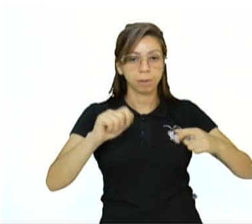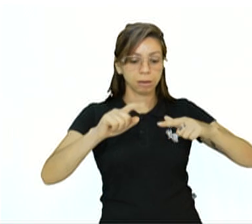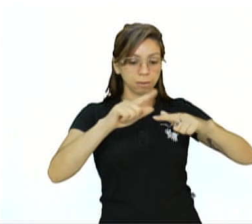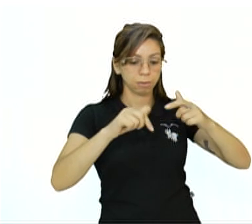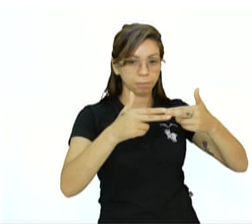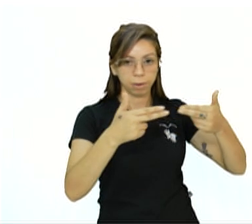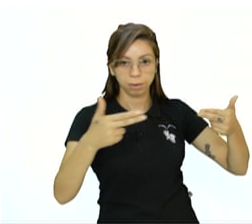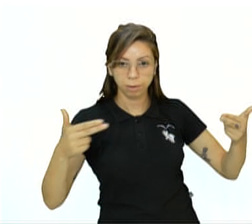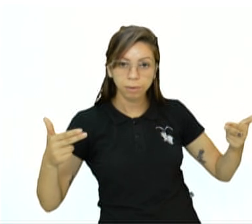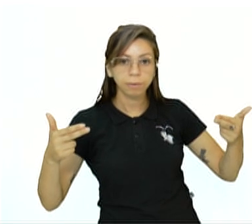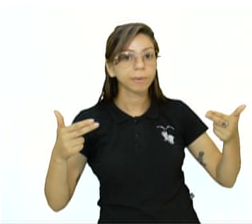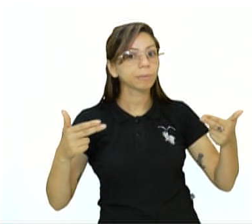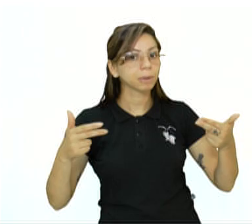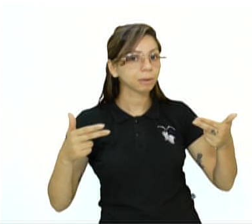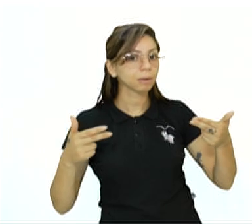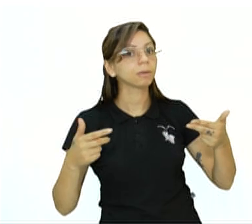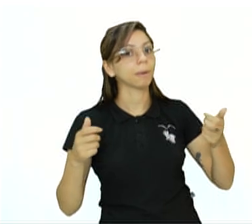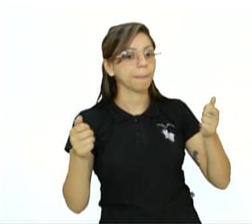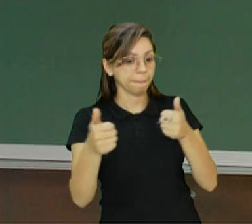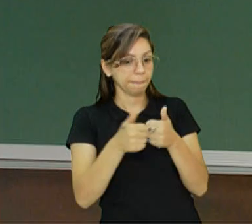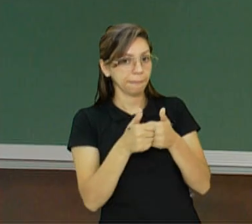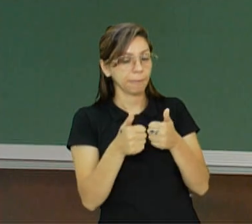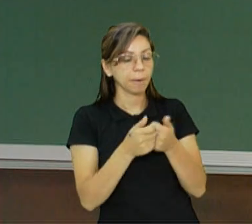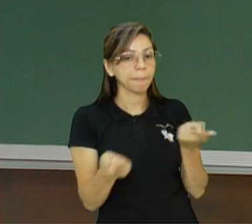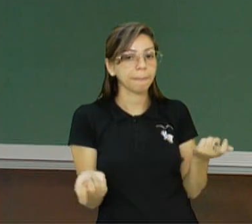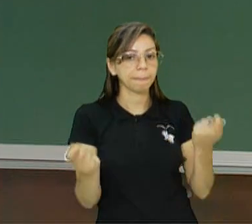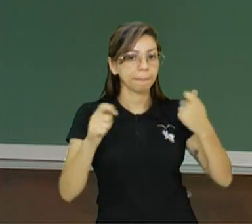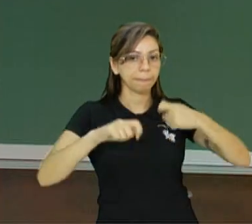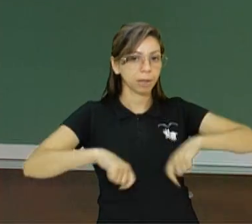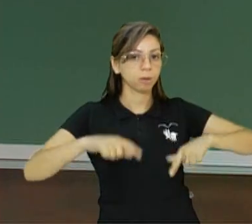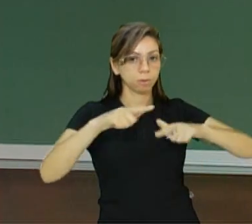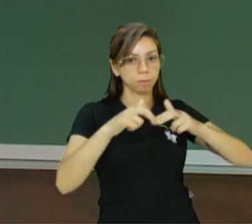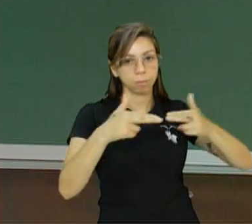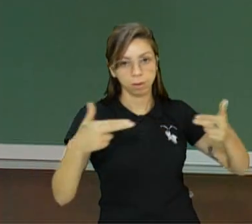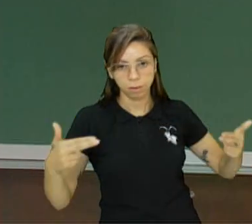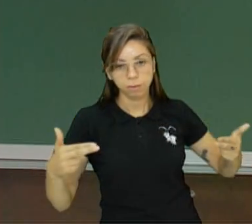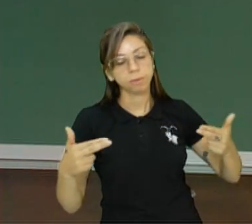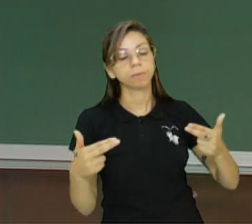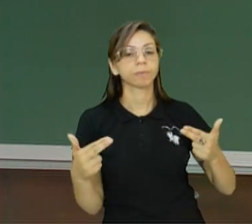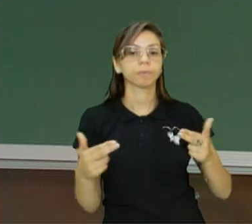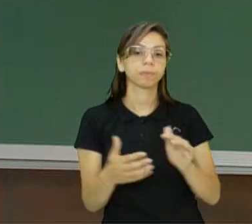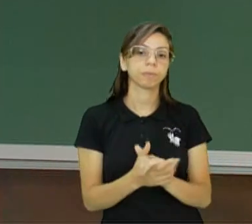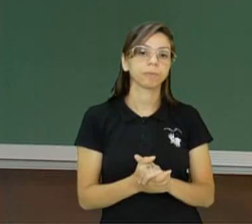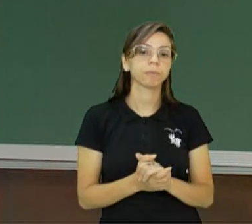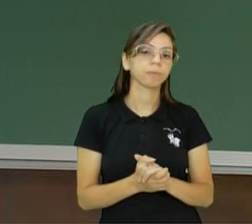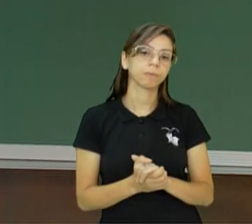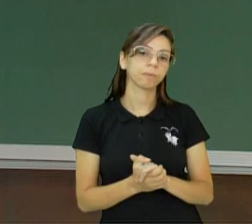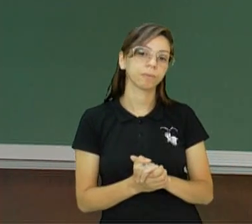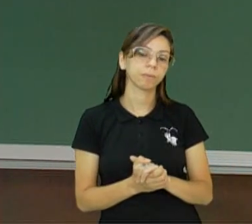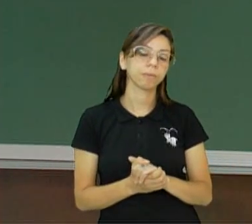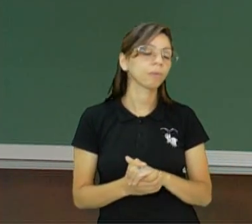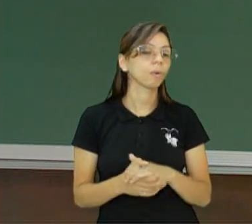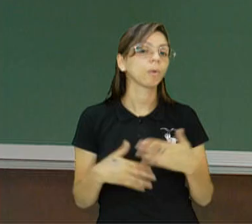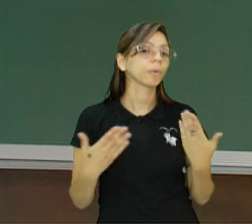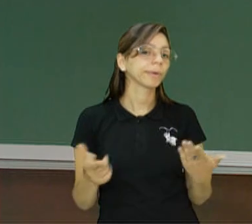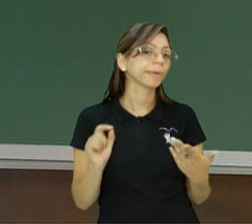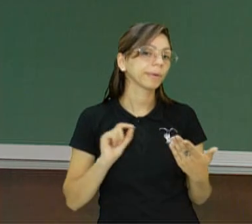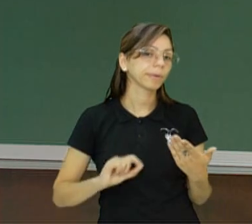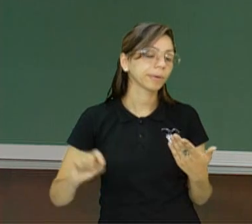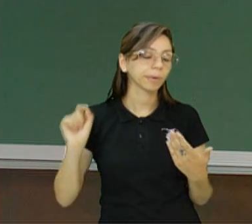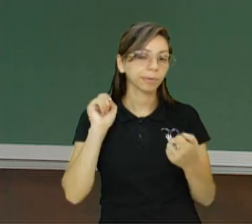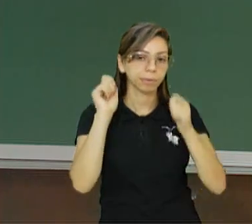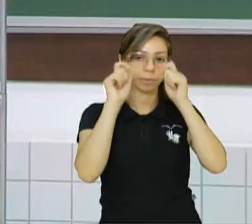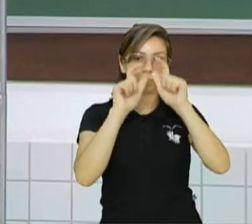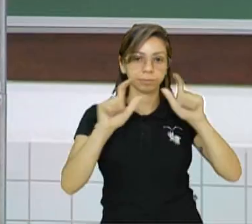material em mão, gente. A gente precisa ter o material em mãos. O que vocês vão ter ali, ó? Presta